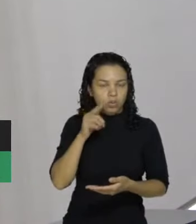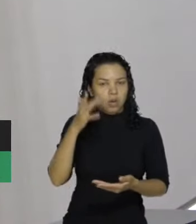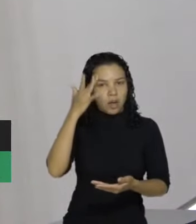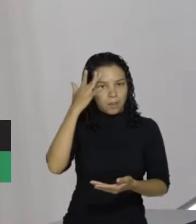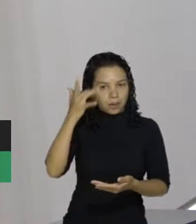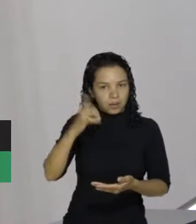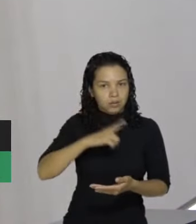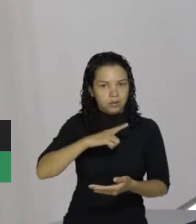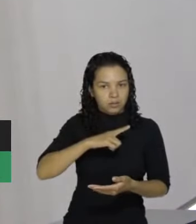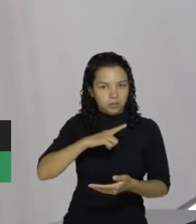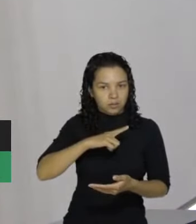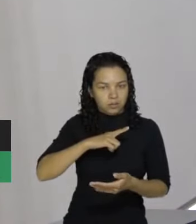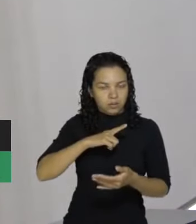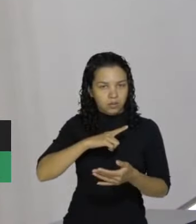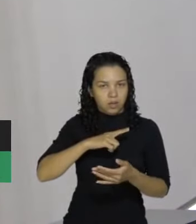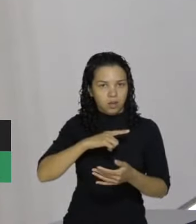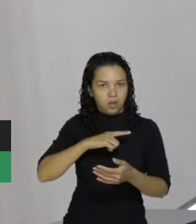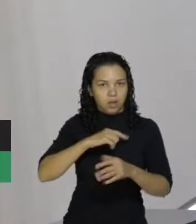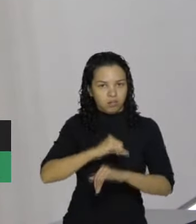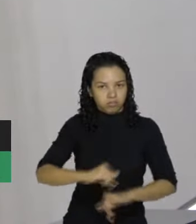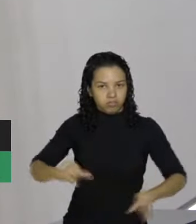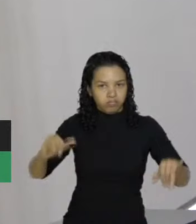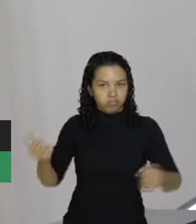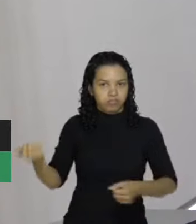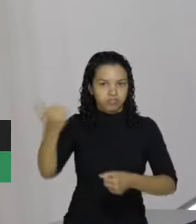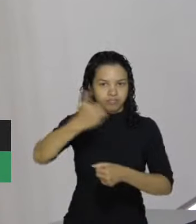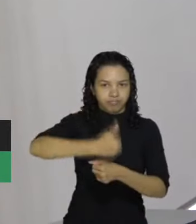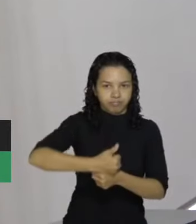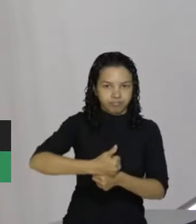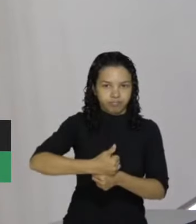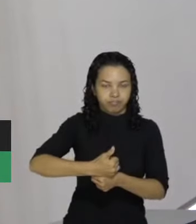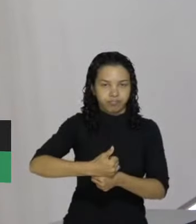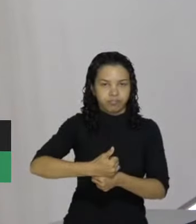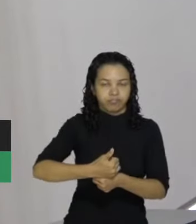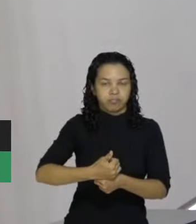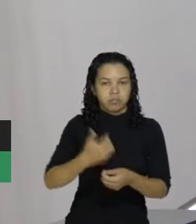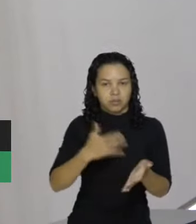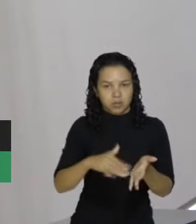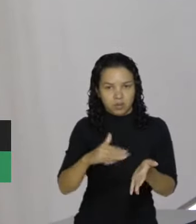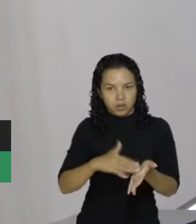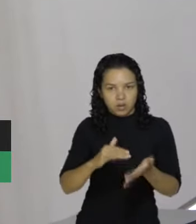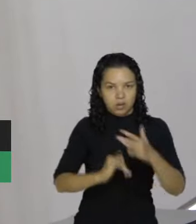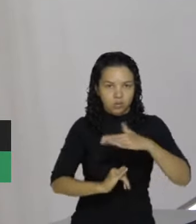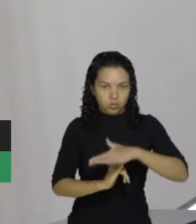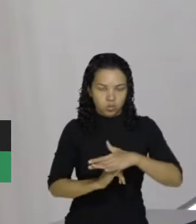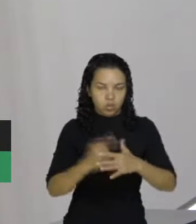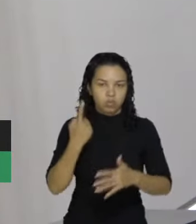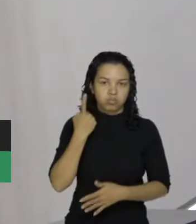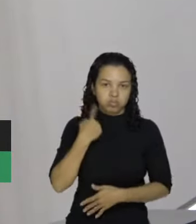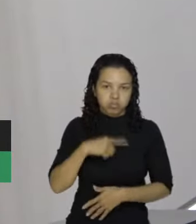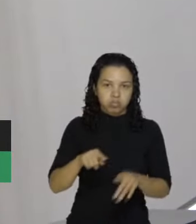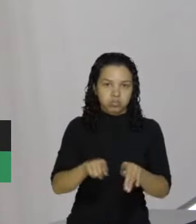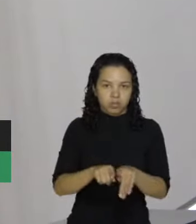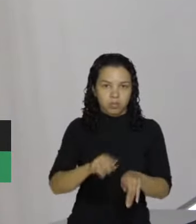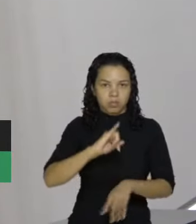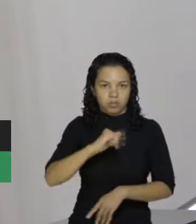e Comércio, secretário Silvio Dreyfus, e do nosso colega Jerry Comper